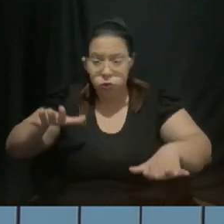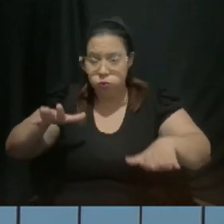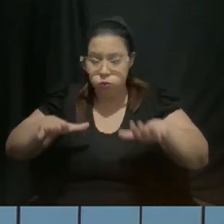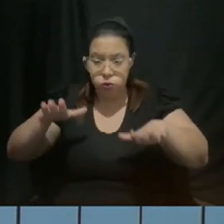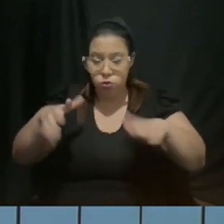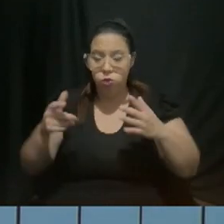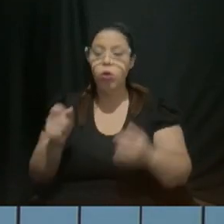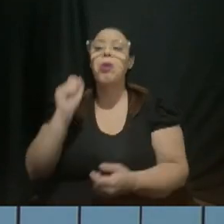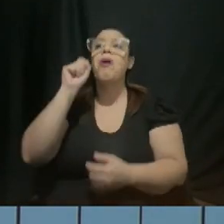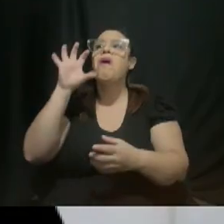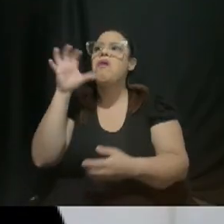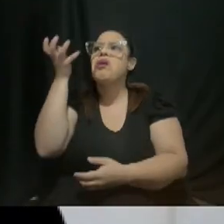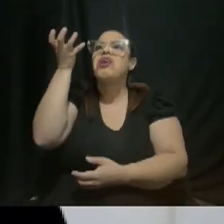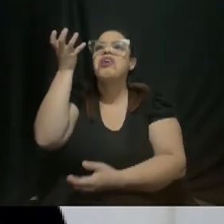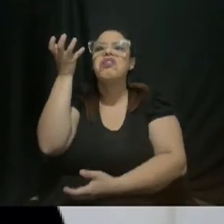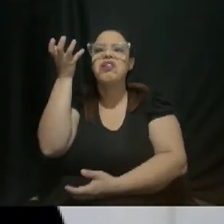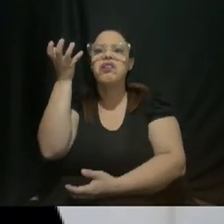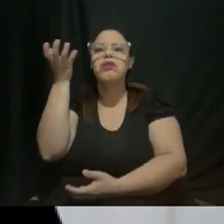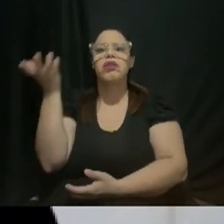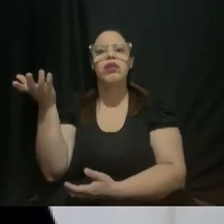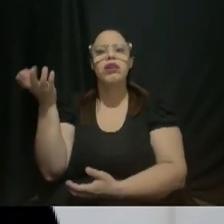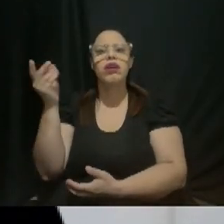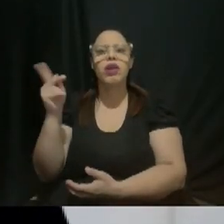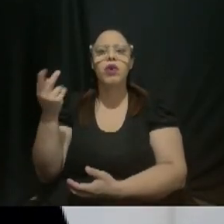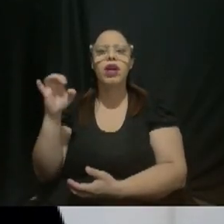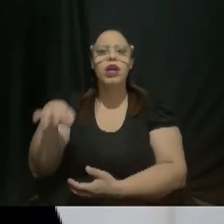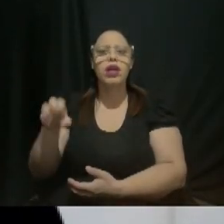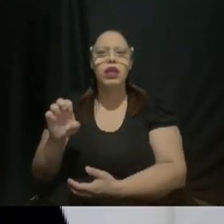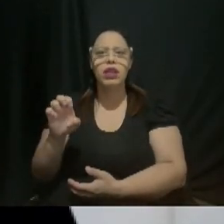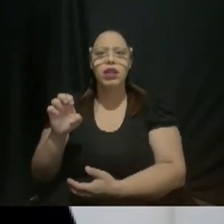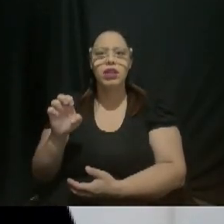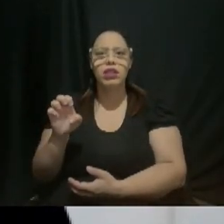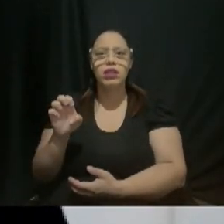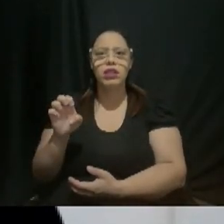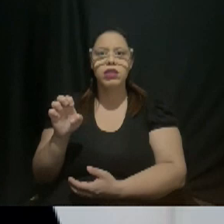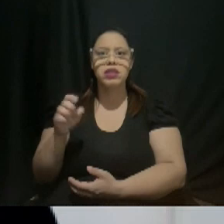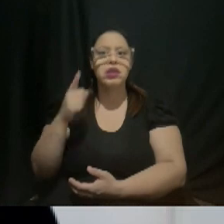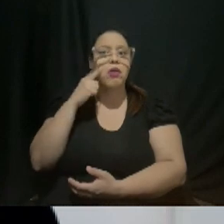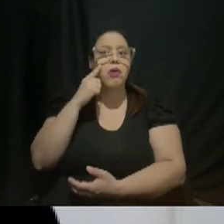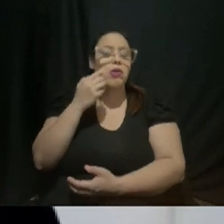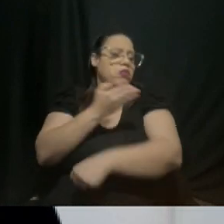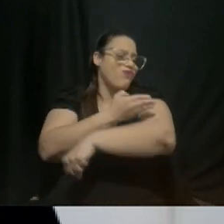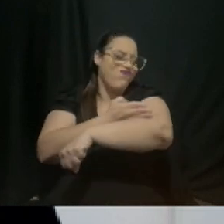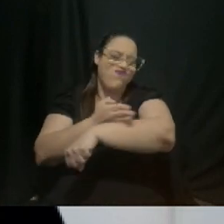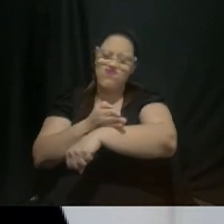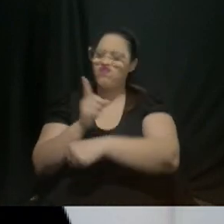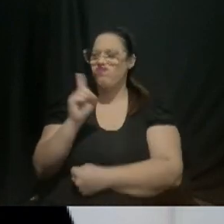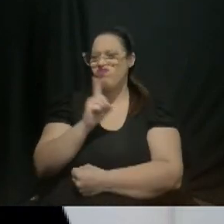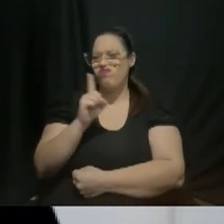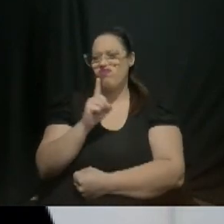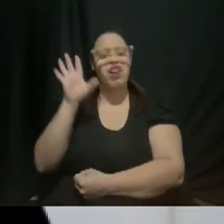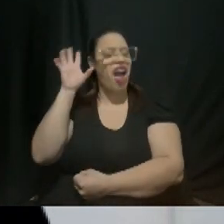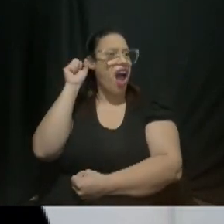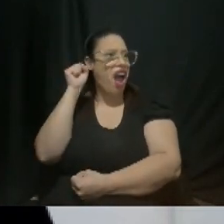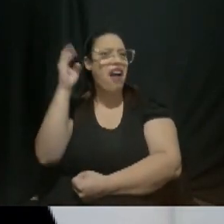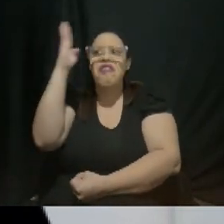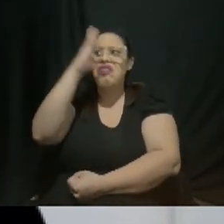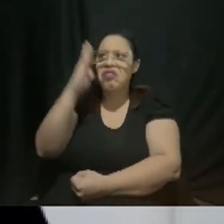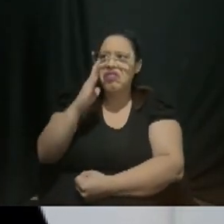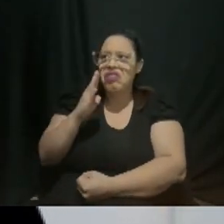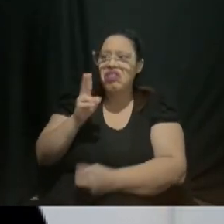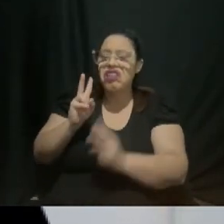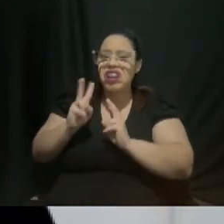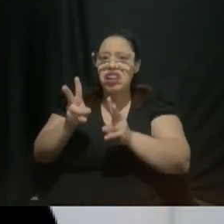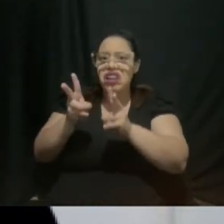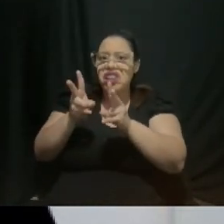afinal, Henrique? É algo que a gente não está muito acostumado a ouvir no Brasil, né? A gente sempre escuta na escola que a gente